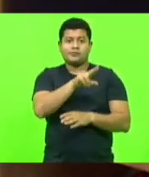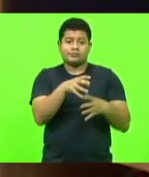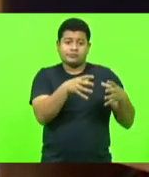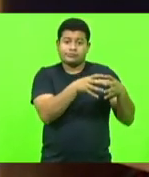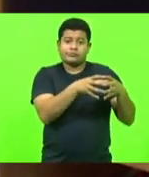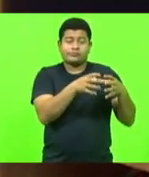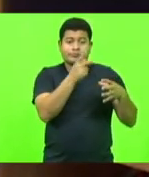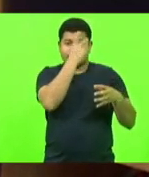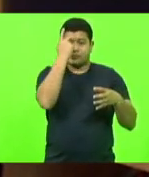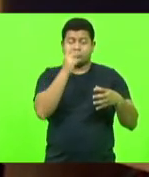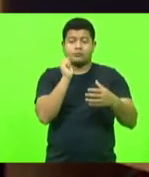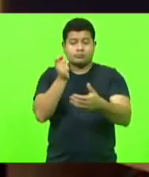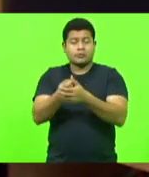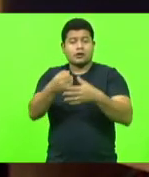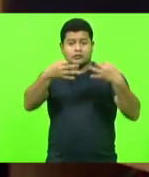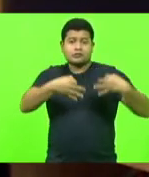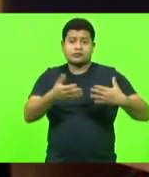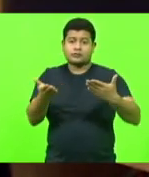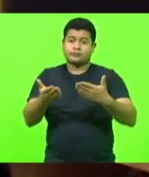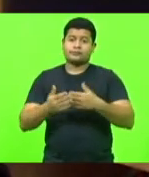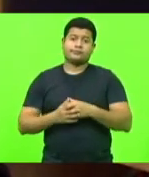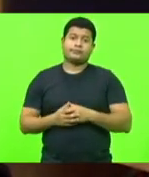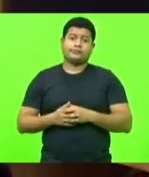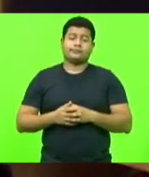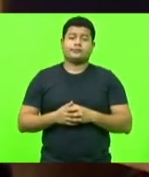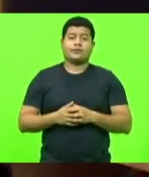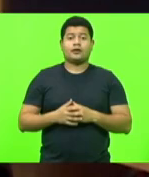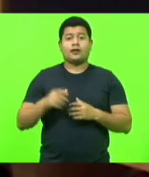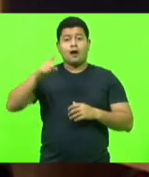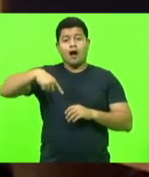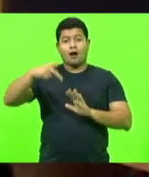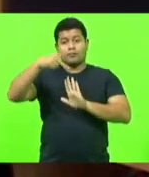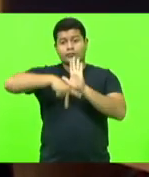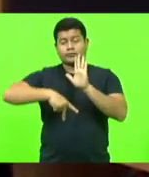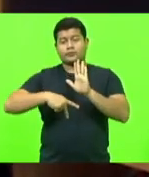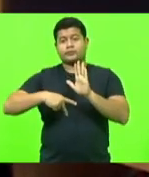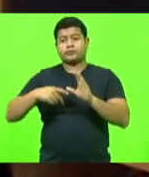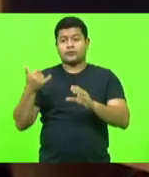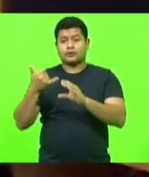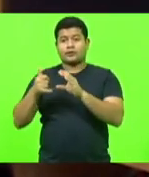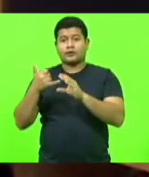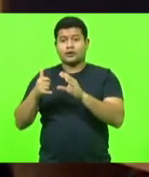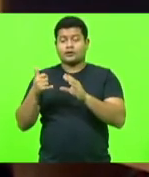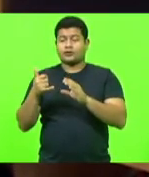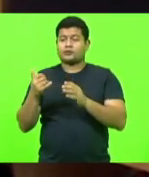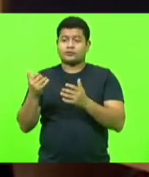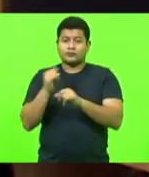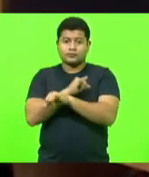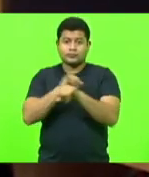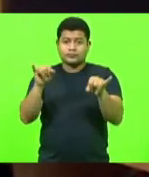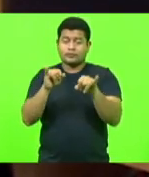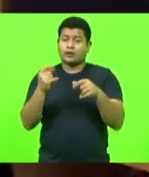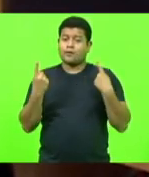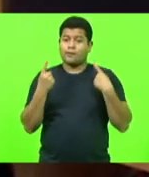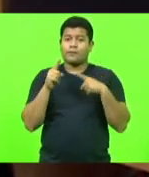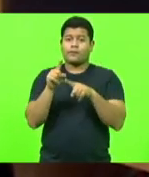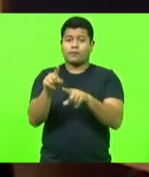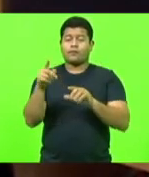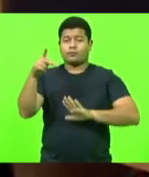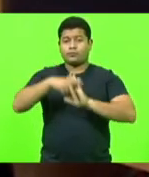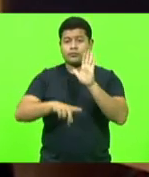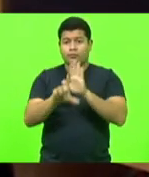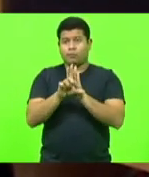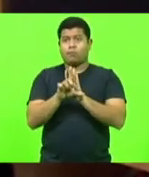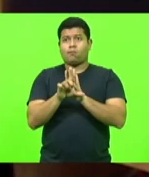um projeto que a Celesc se manifestou contrária a esse projeto de lei